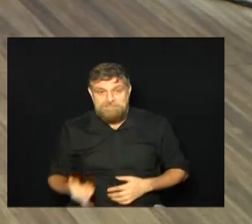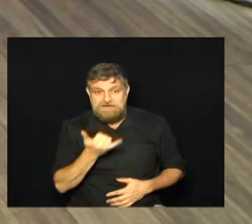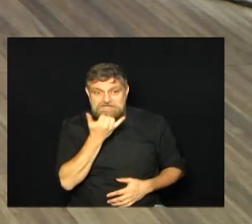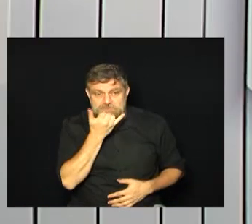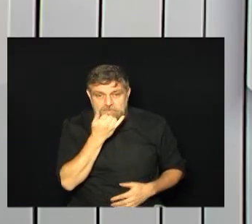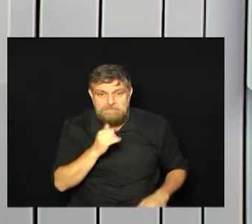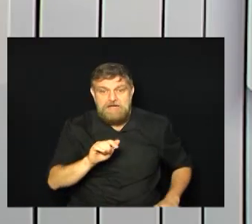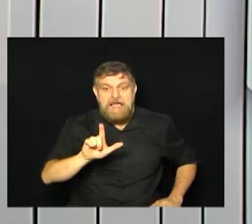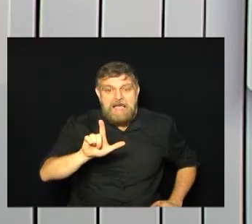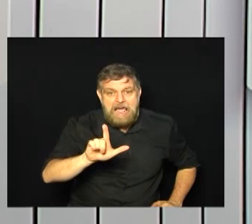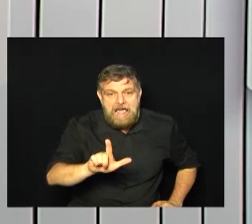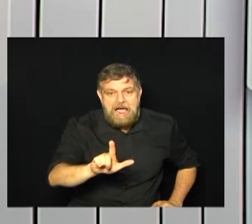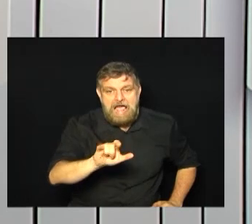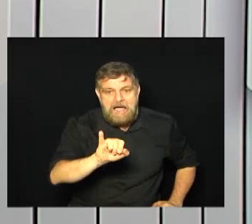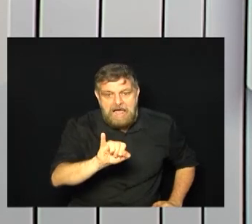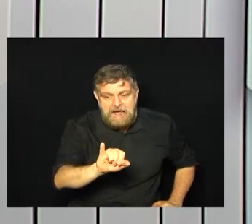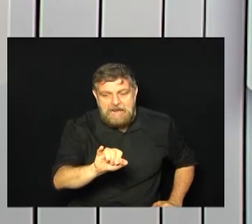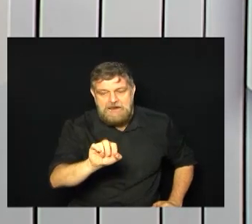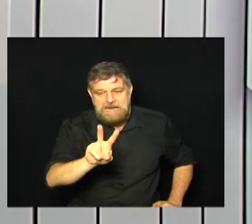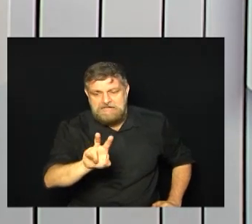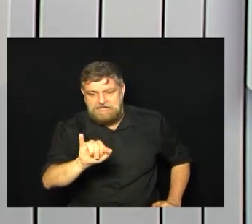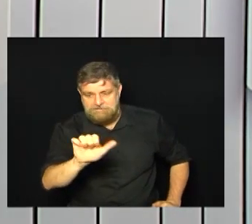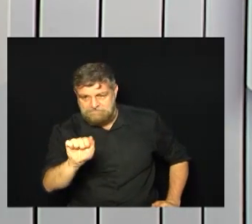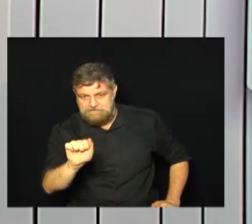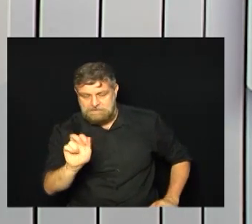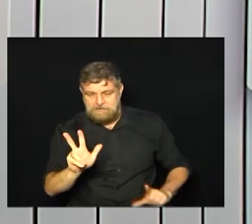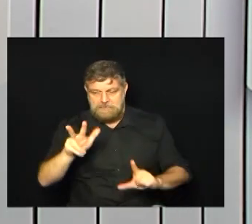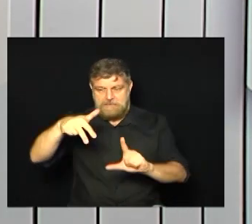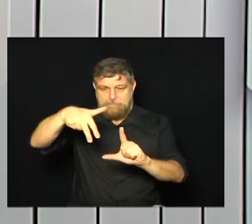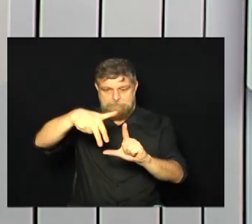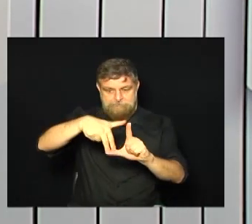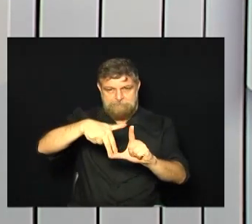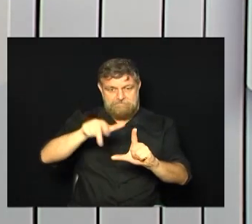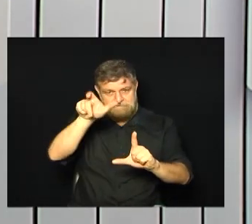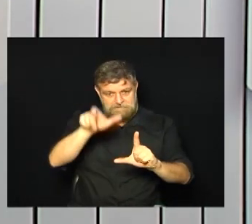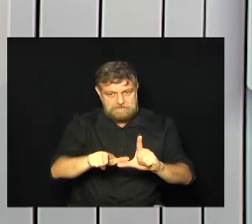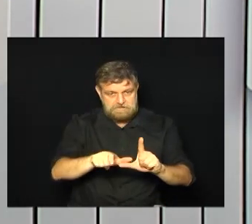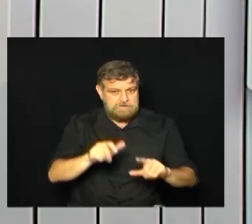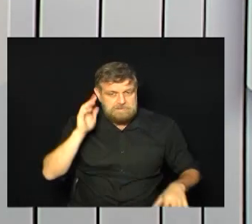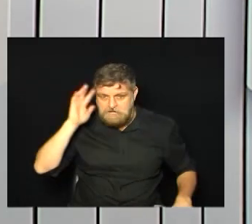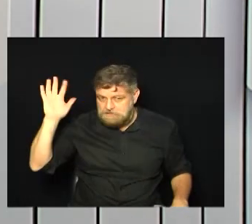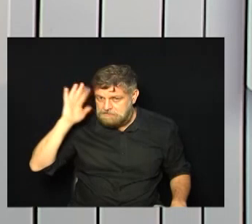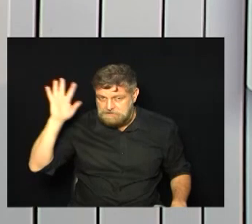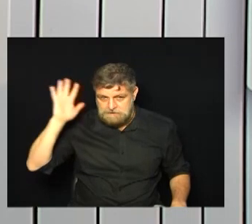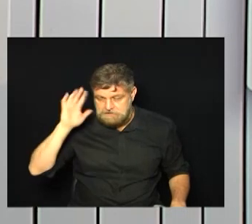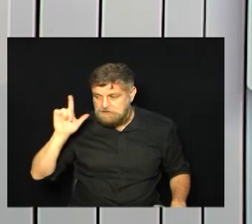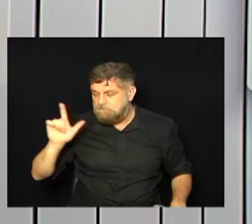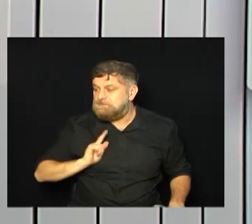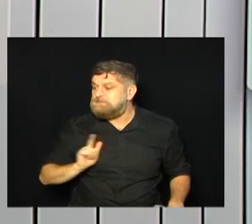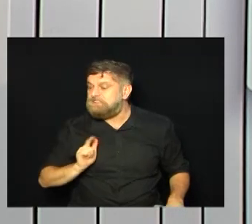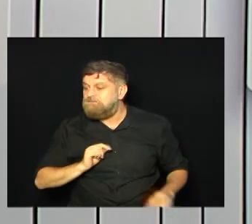Lívia. A Lívia, ela é um personagem completamente fictício. Você pegou